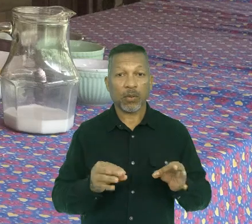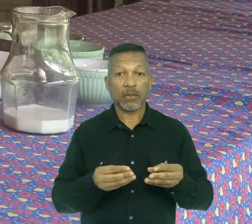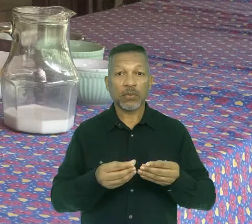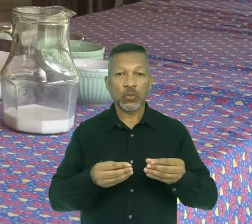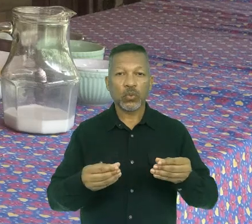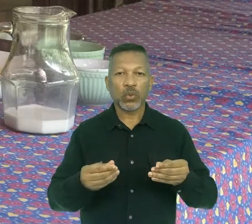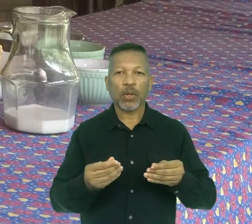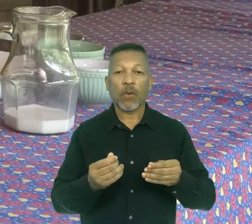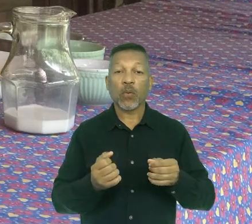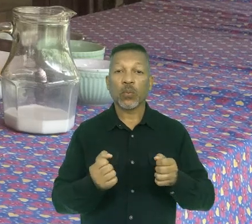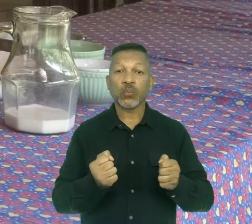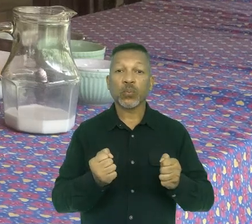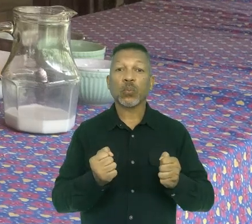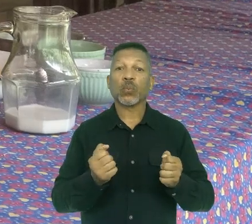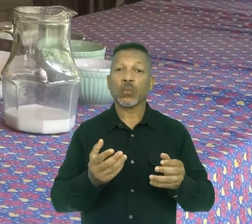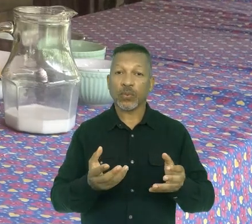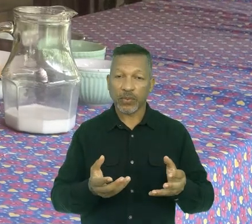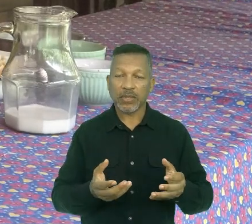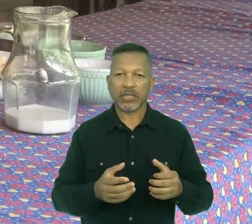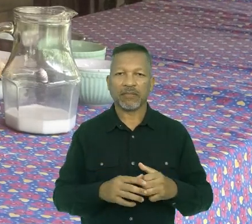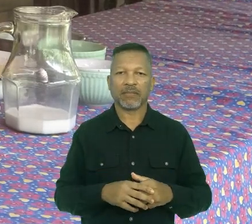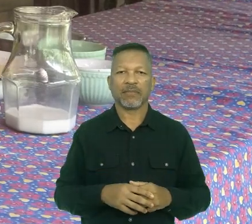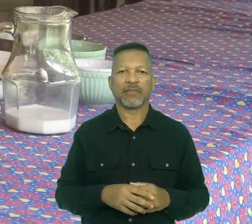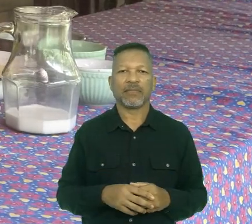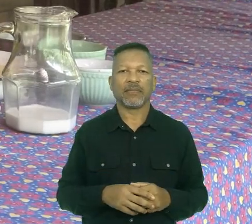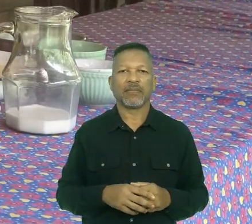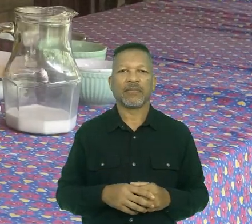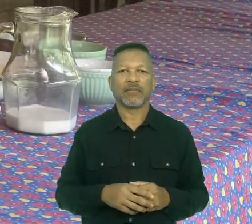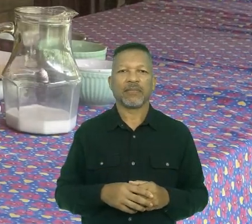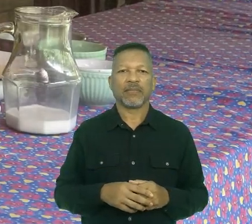textura mais grossa, tá?